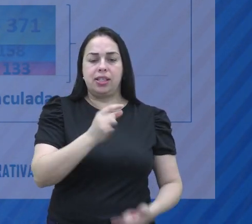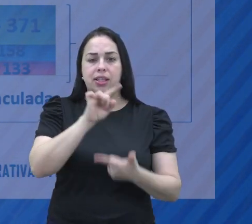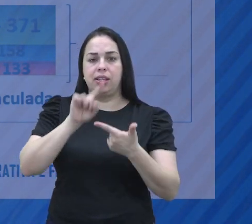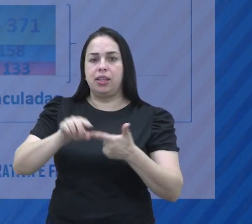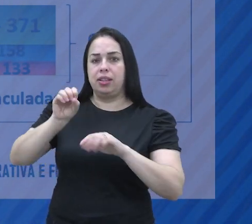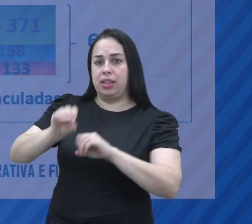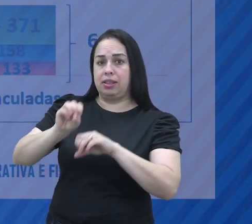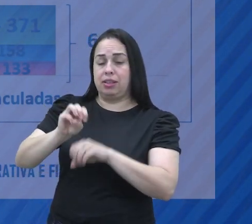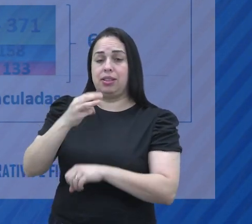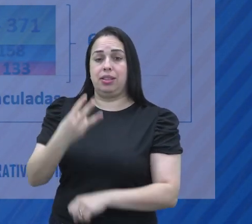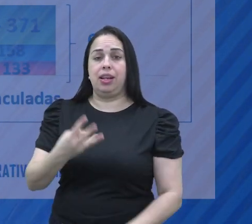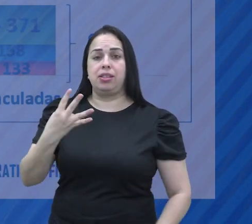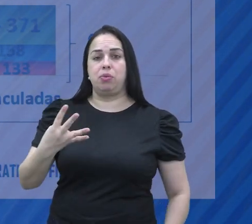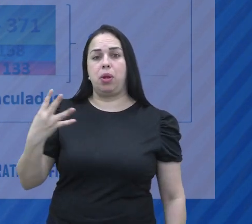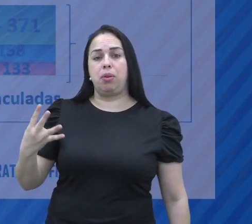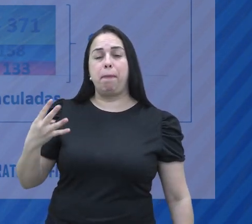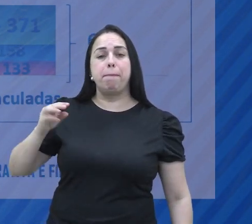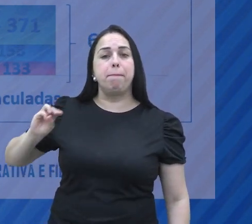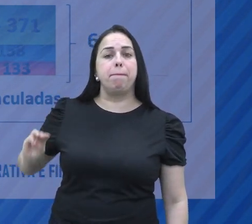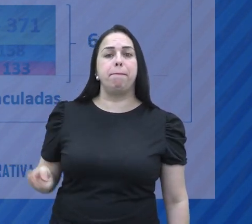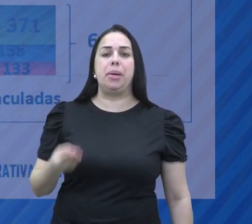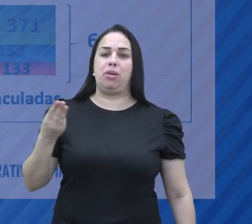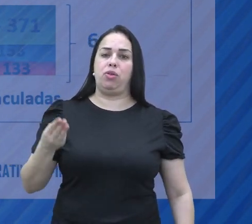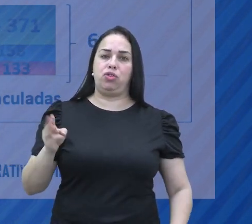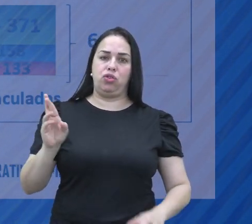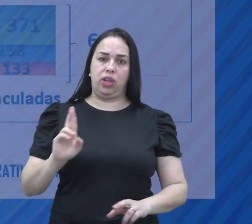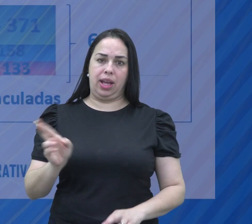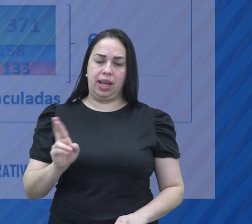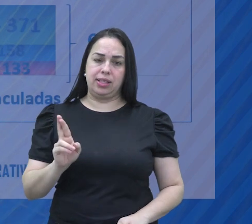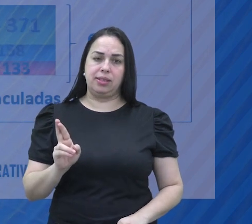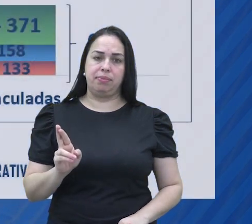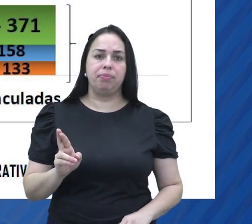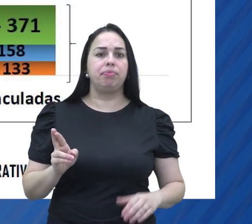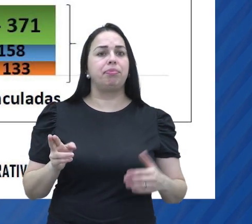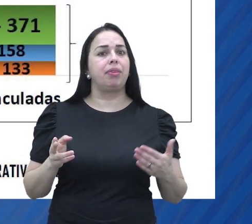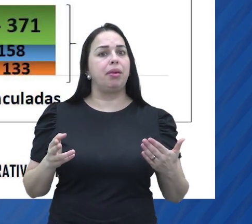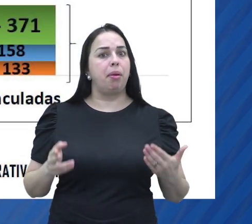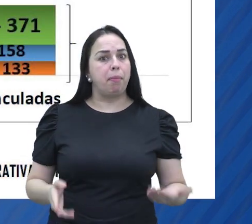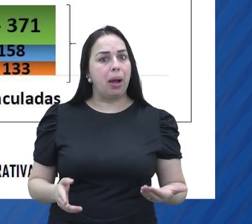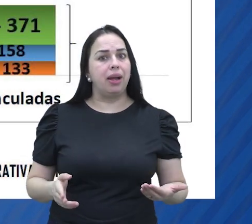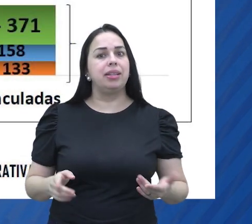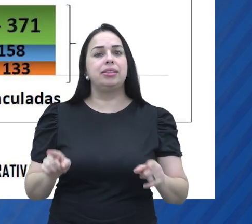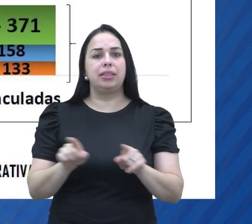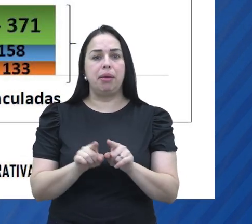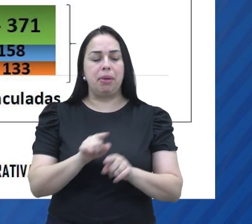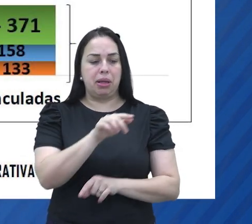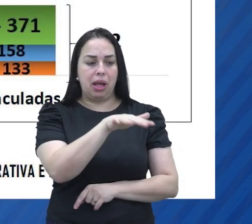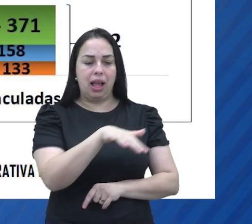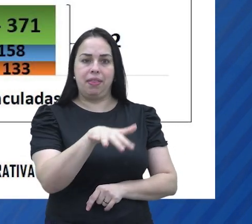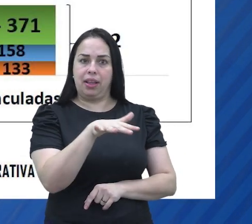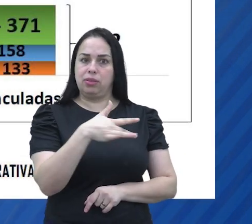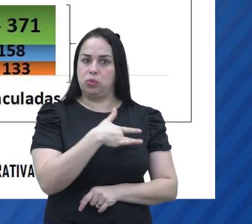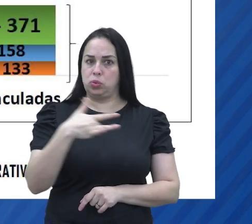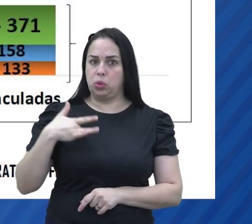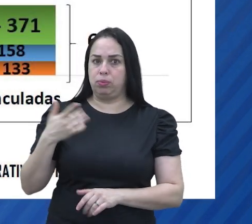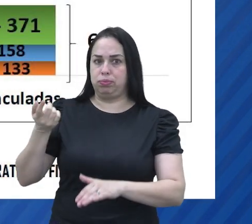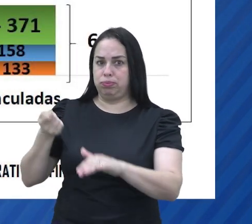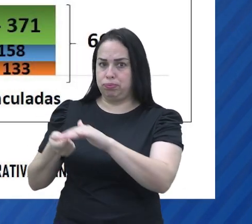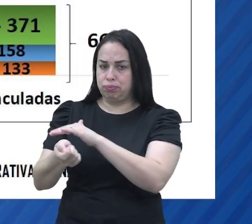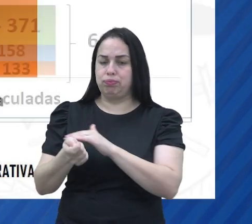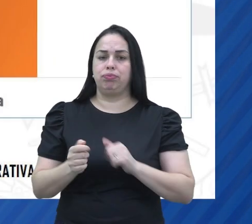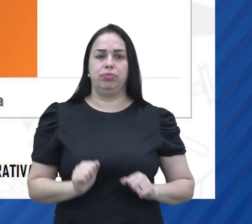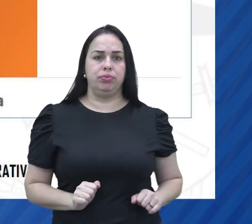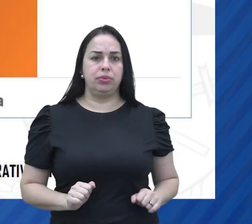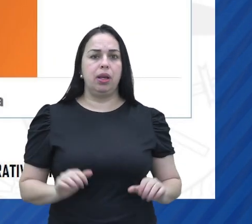e educação com 344 milhões de reais. Foram as pastas que tiveram mais